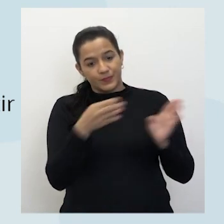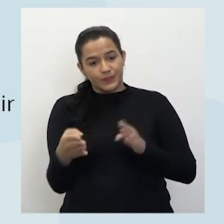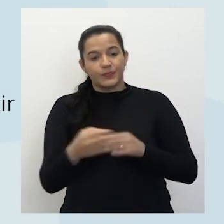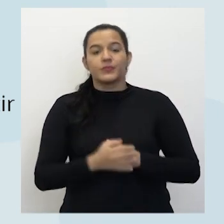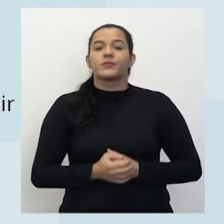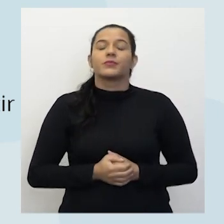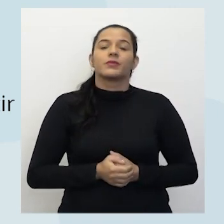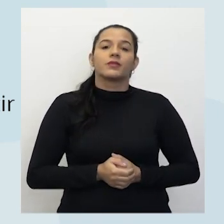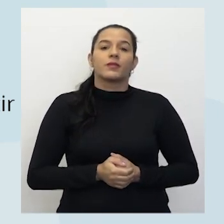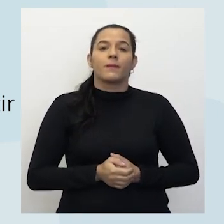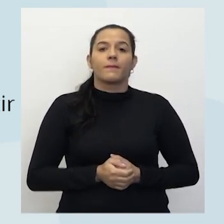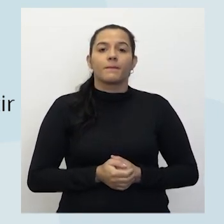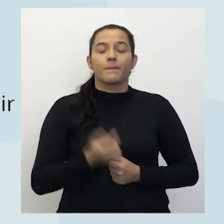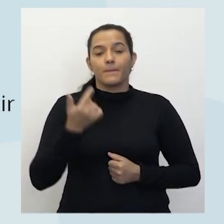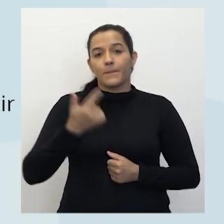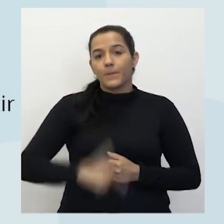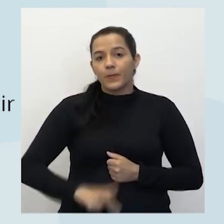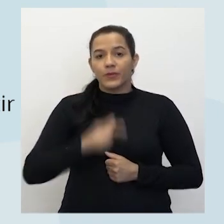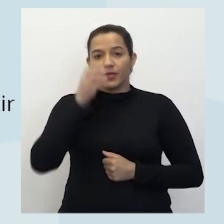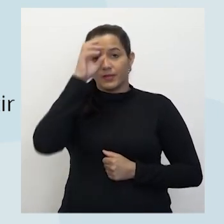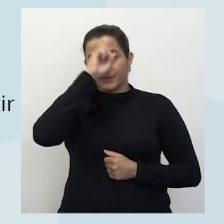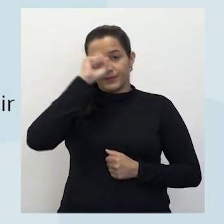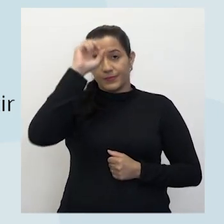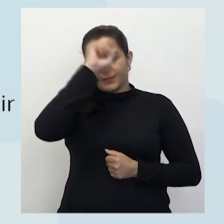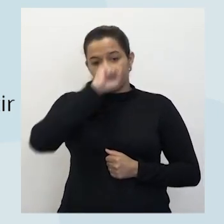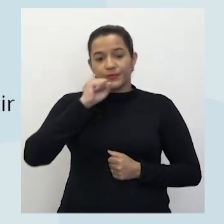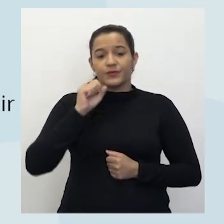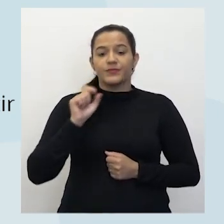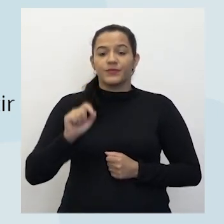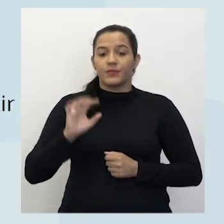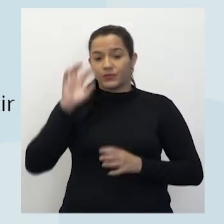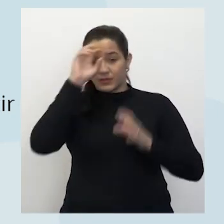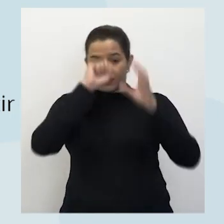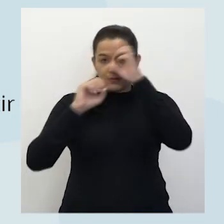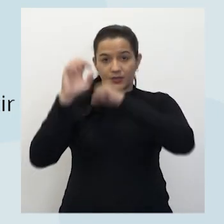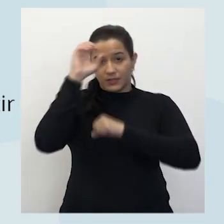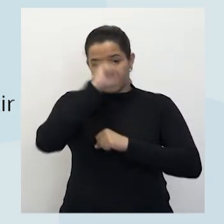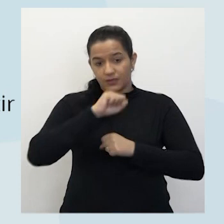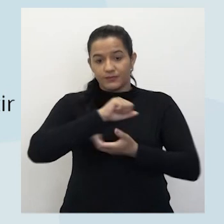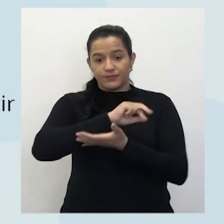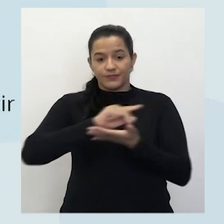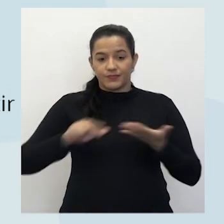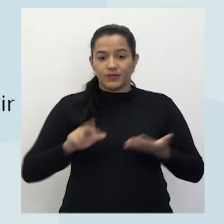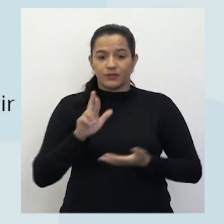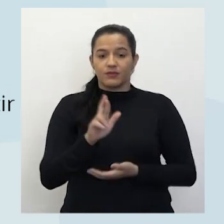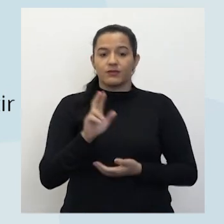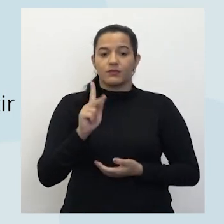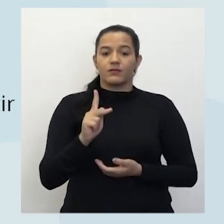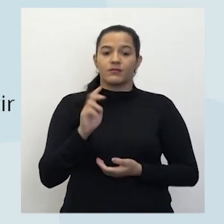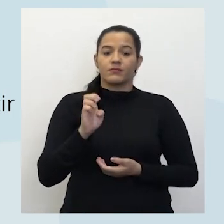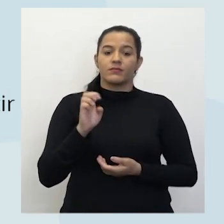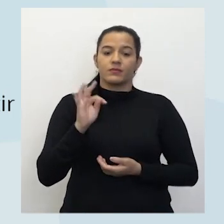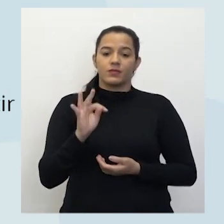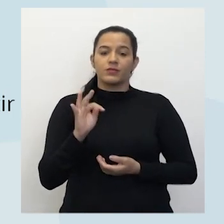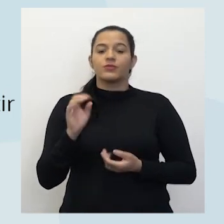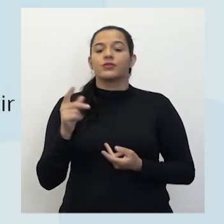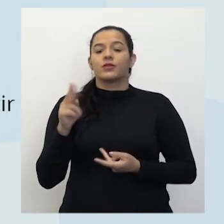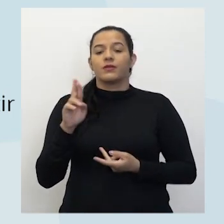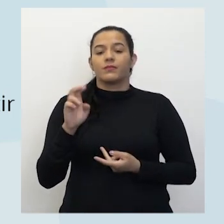Repente. Vamos aprender sobre o repente e os repentistas e também aprender sobre o slam e os